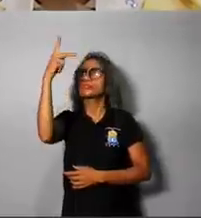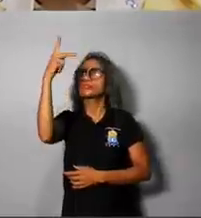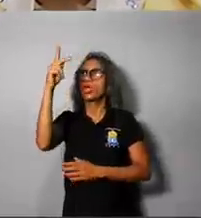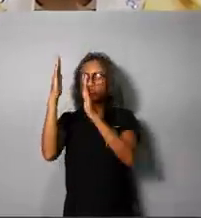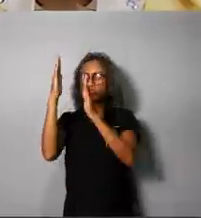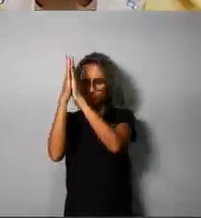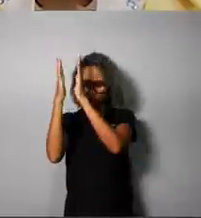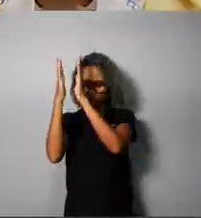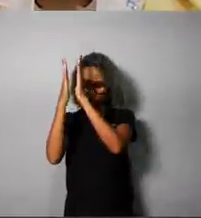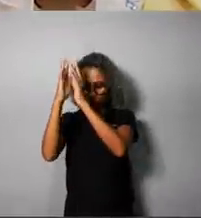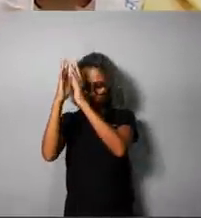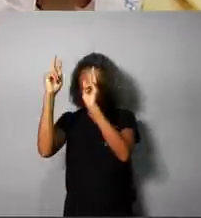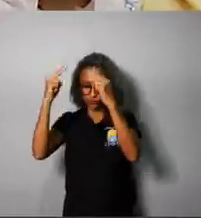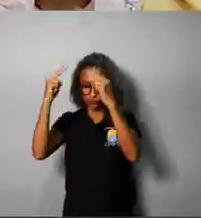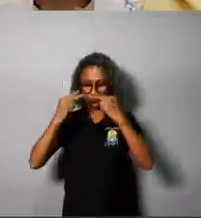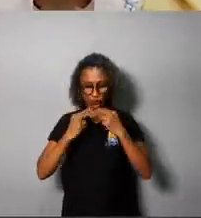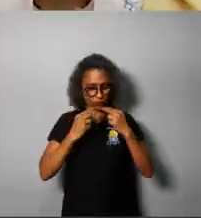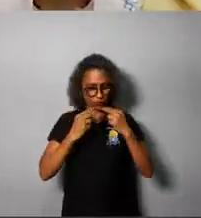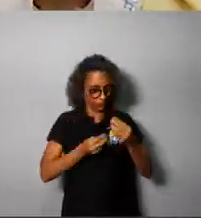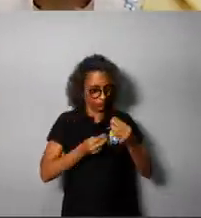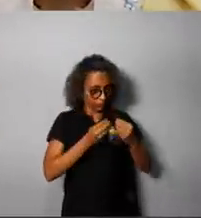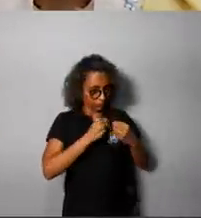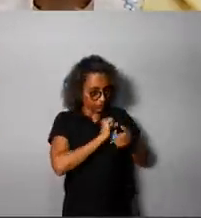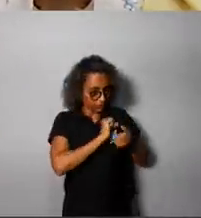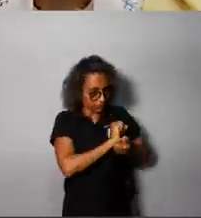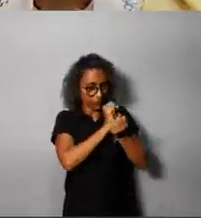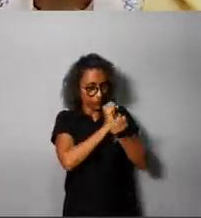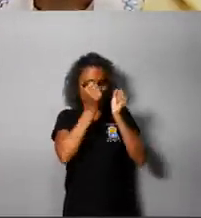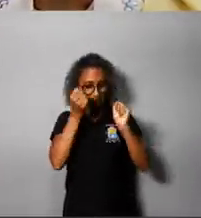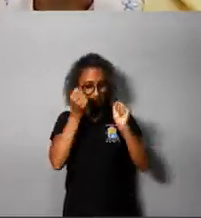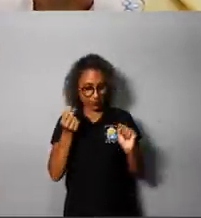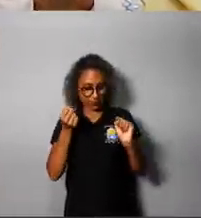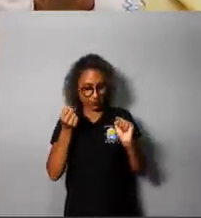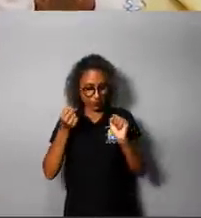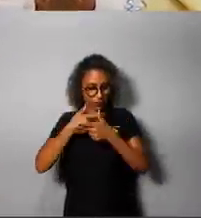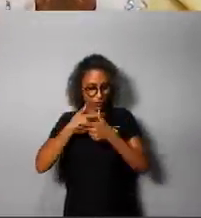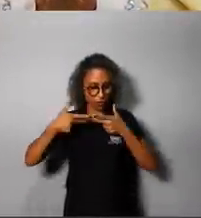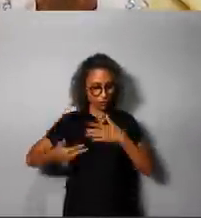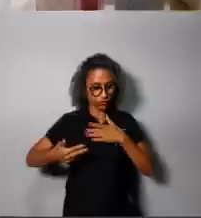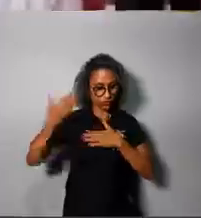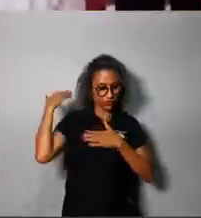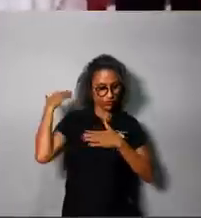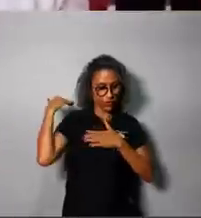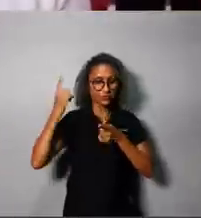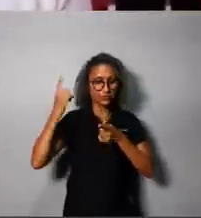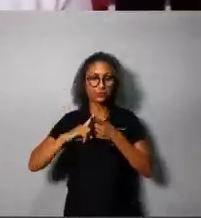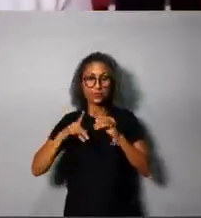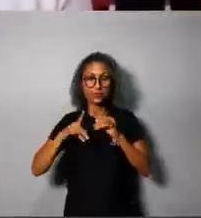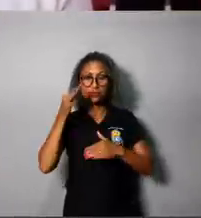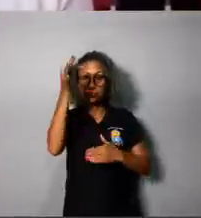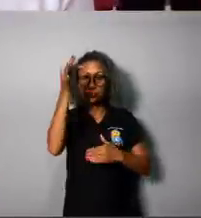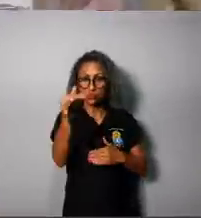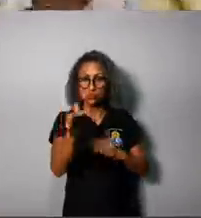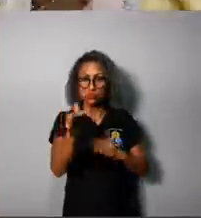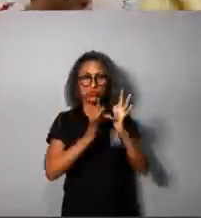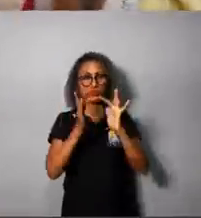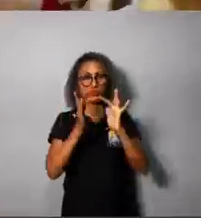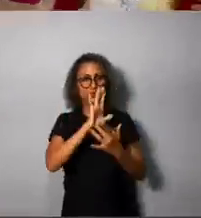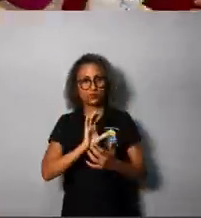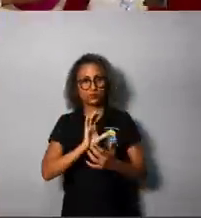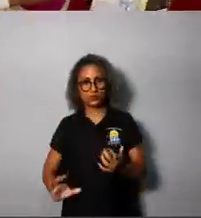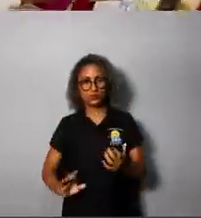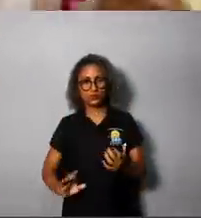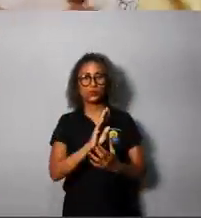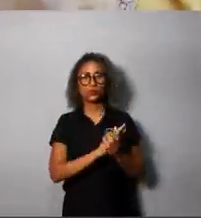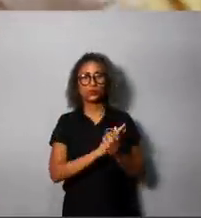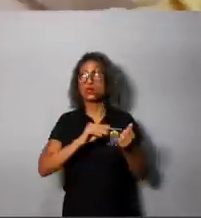males presentes e futuros, por Cristo nosso Senhor. Amém. O Senhor